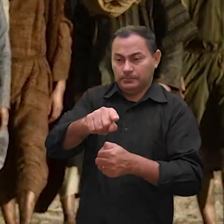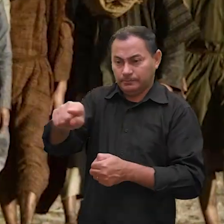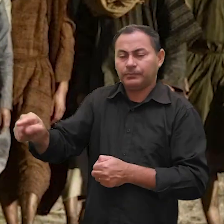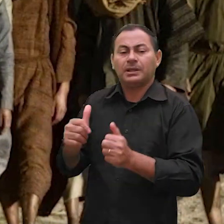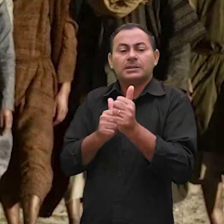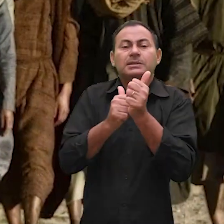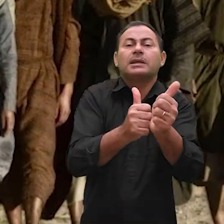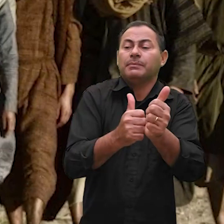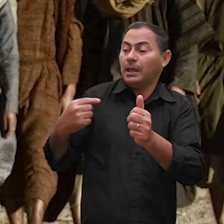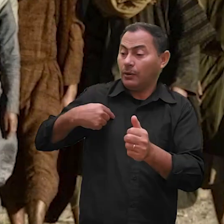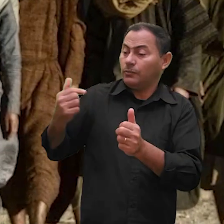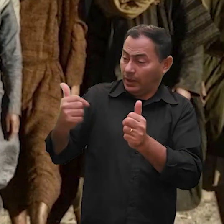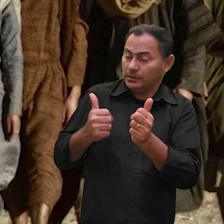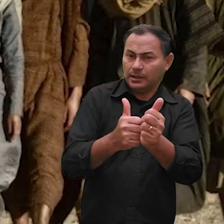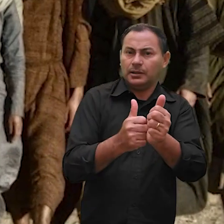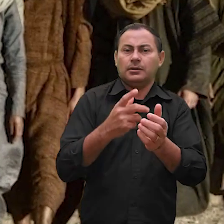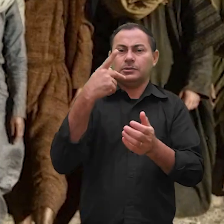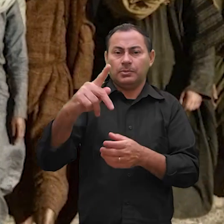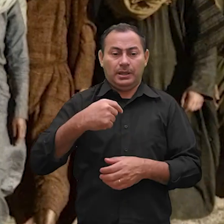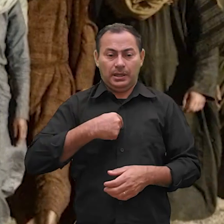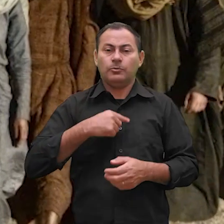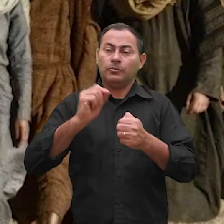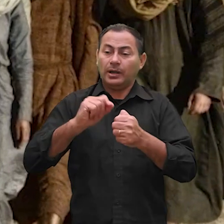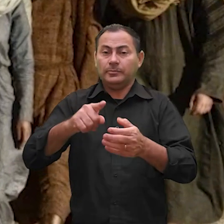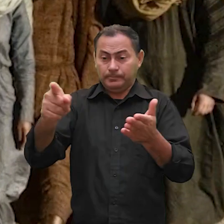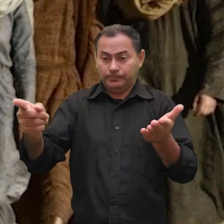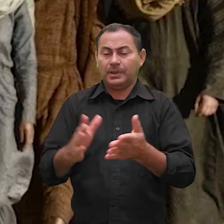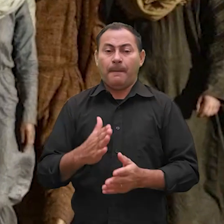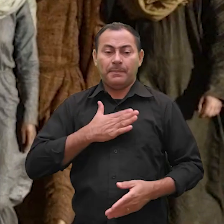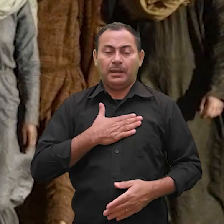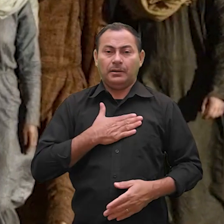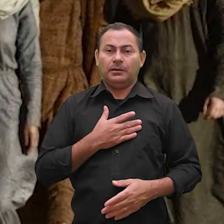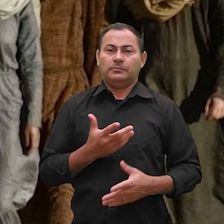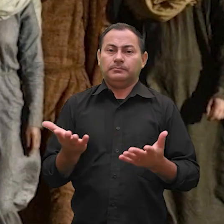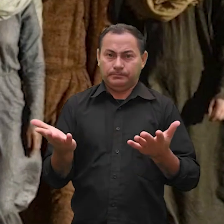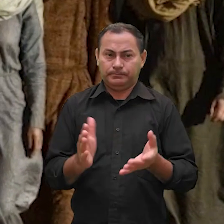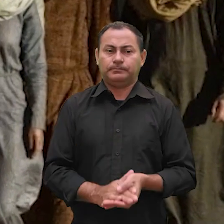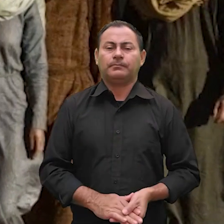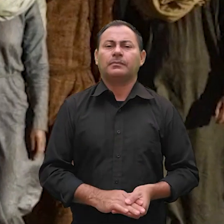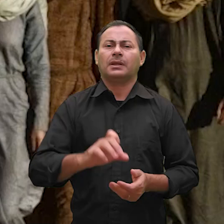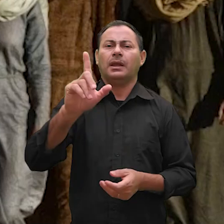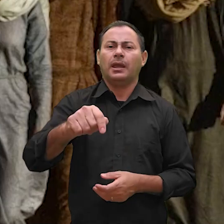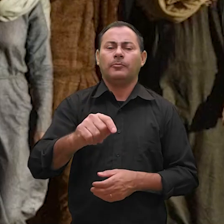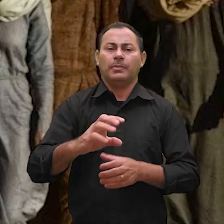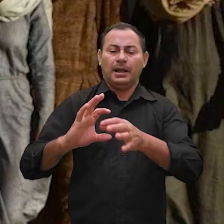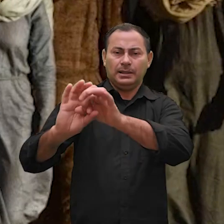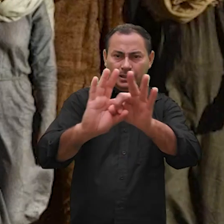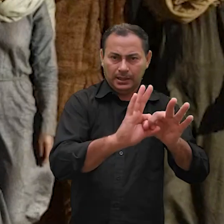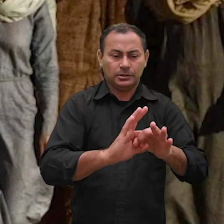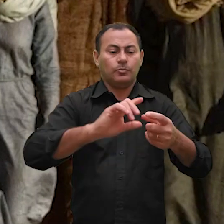eu o farei, siga-me. Essa é a sua parte. Eu o farei. Essa é a minha parte. Isso é